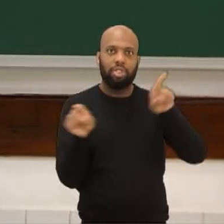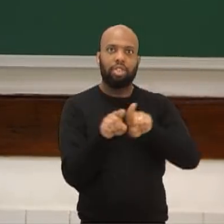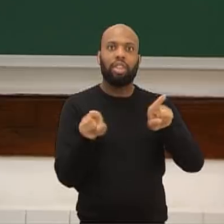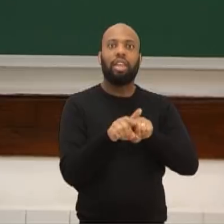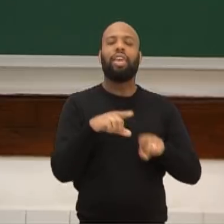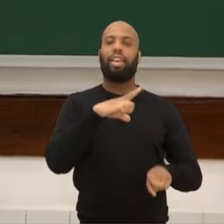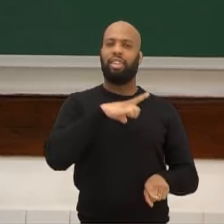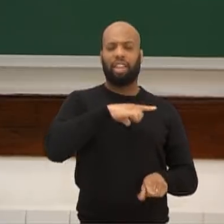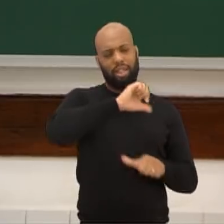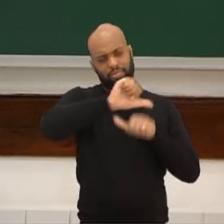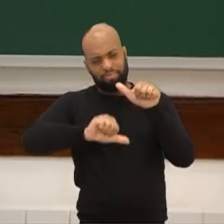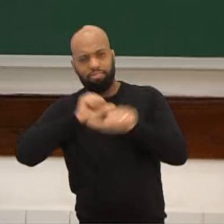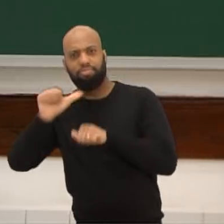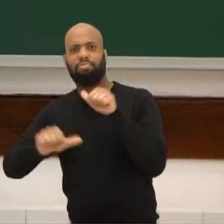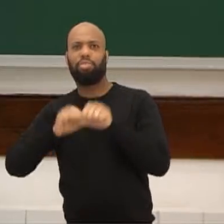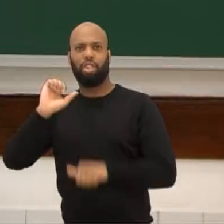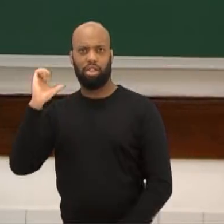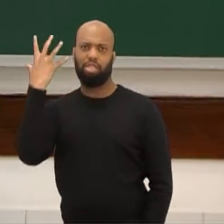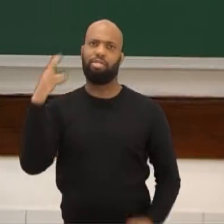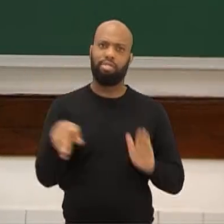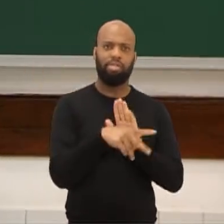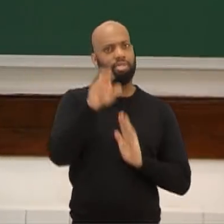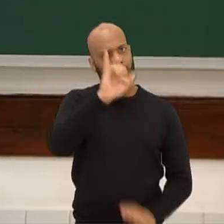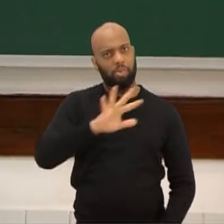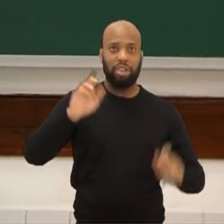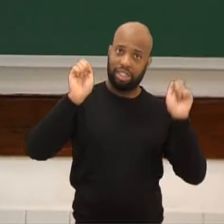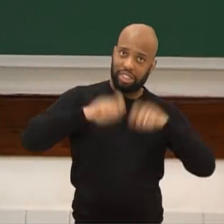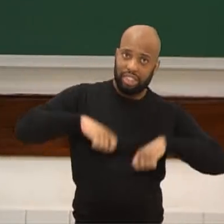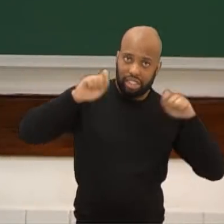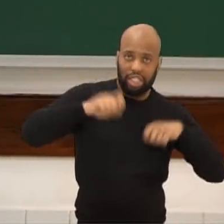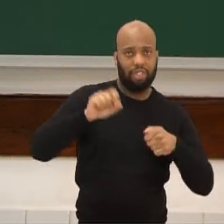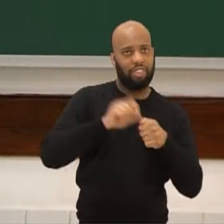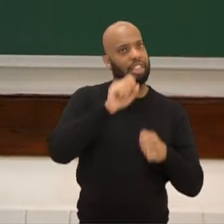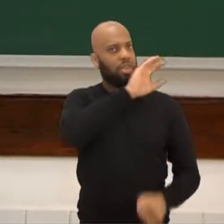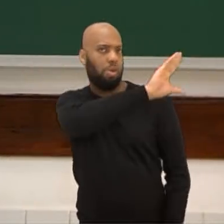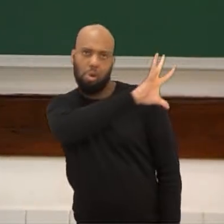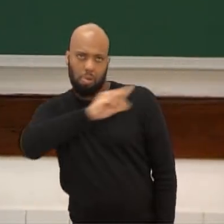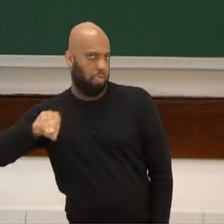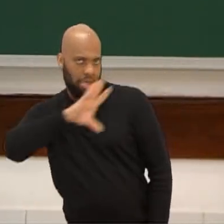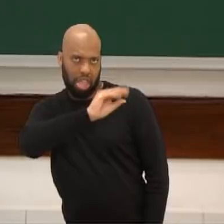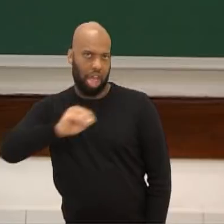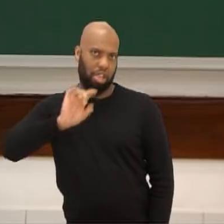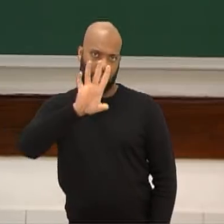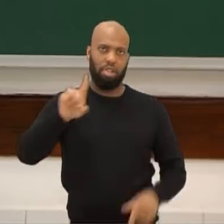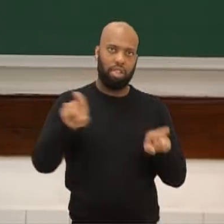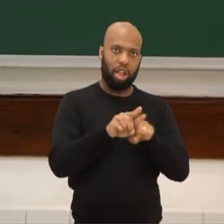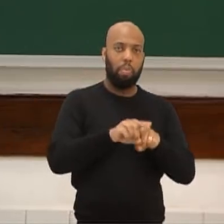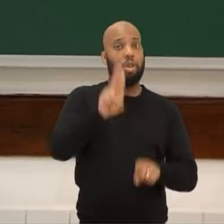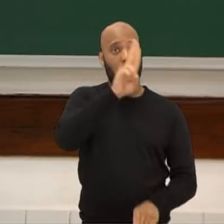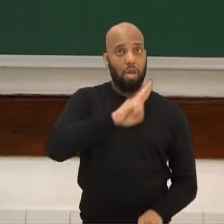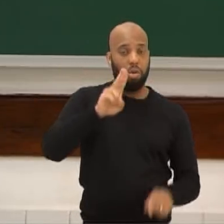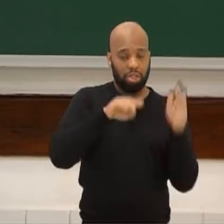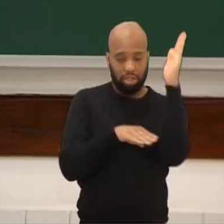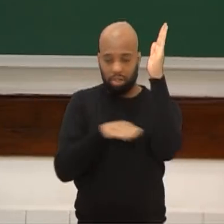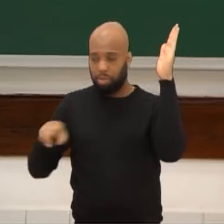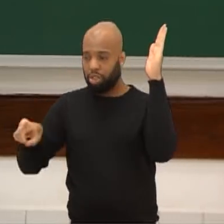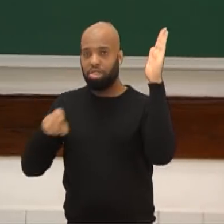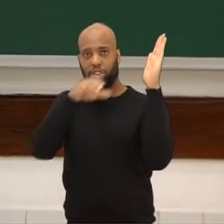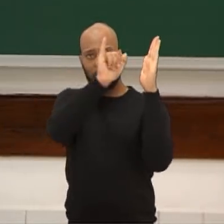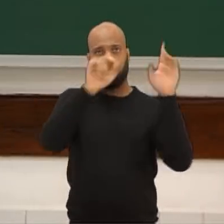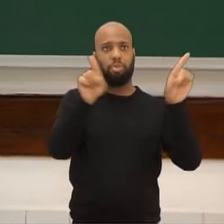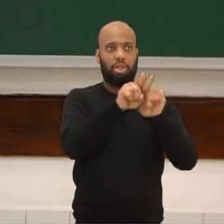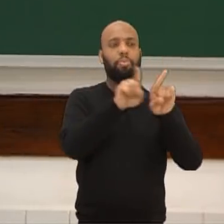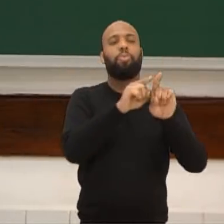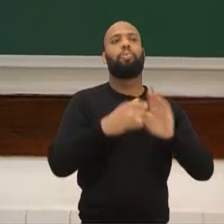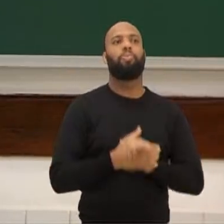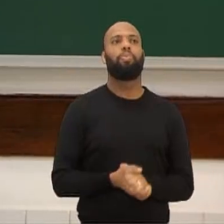as transformações que a imagem pode ser movimentada ou deslocada, inclusive com o plano cartesiano que ele mostra no fundo.